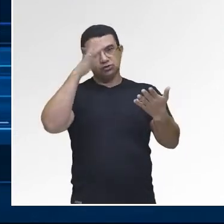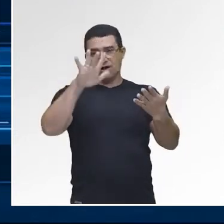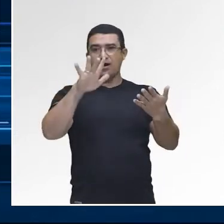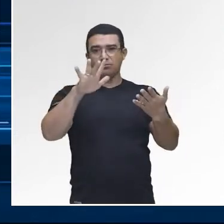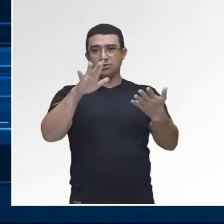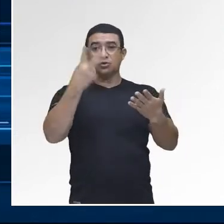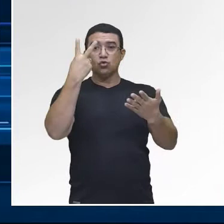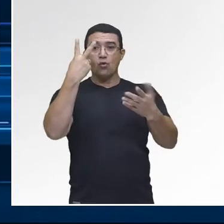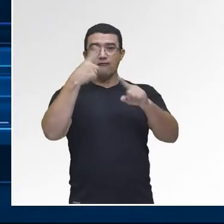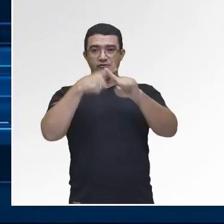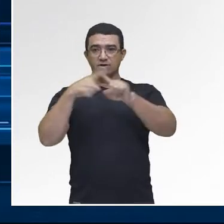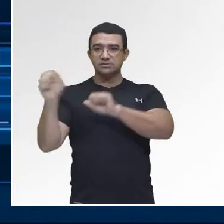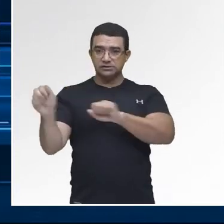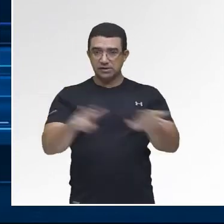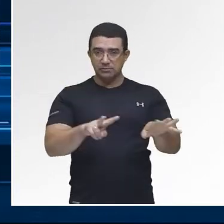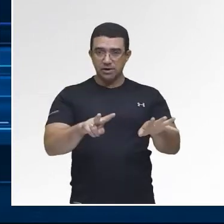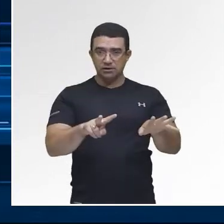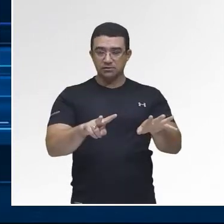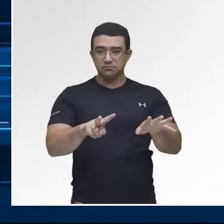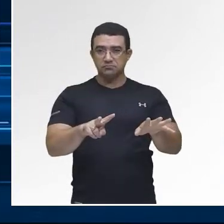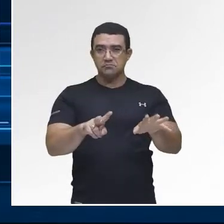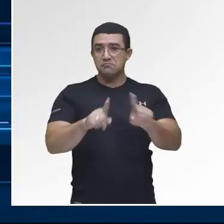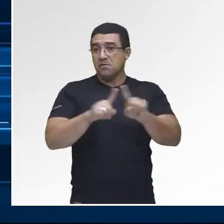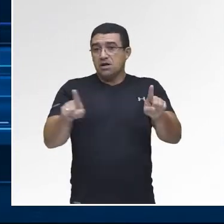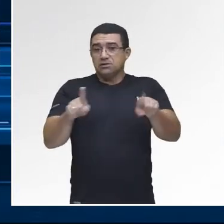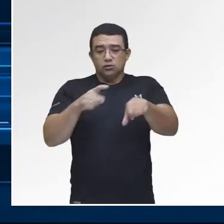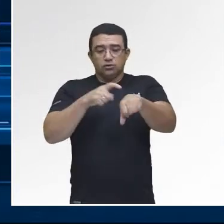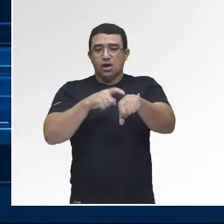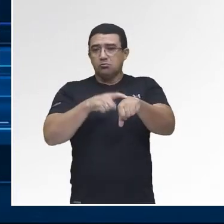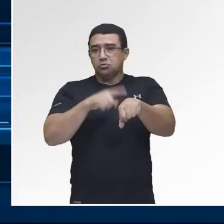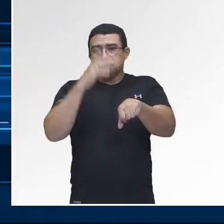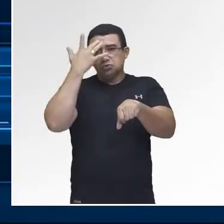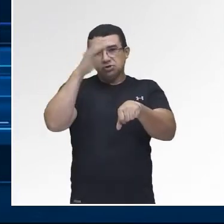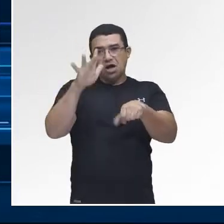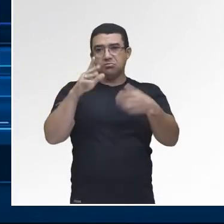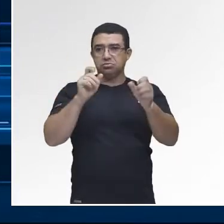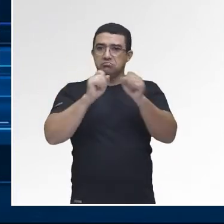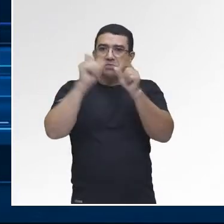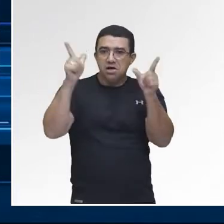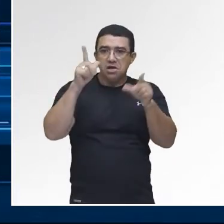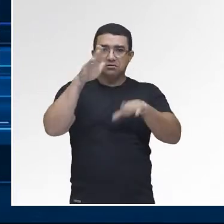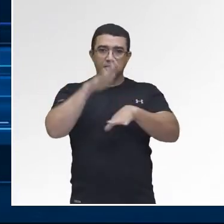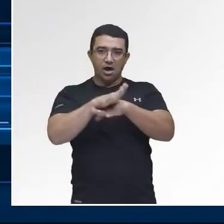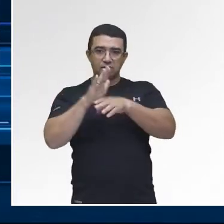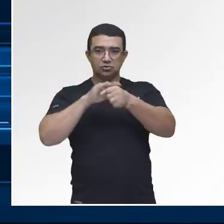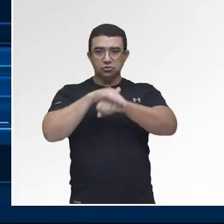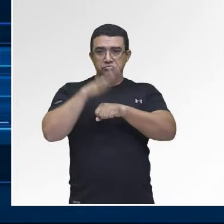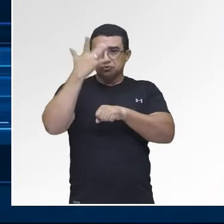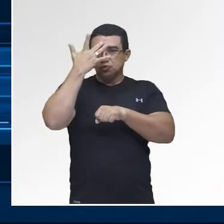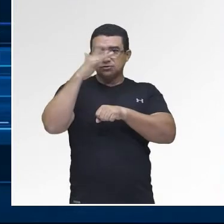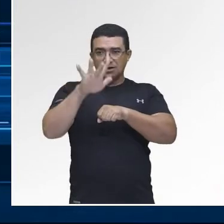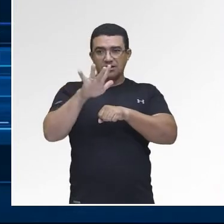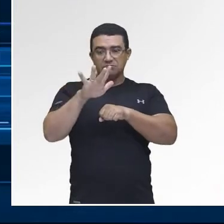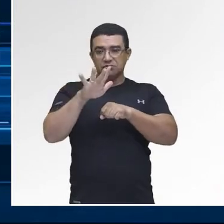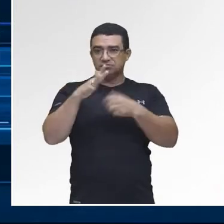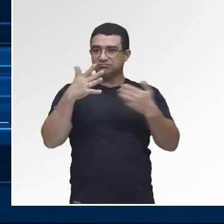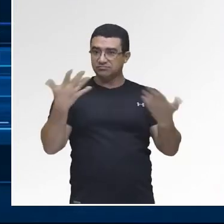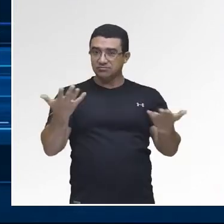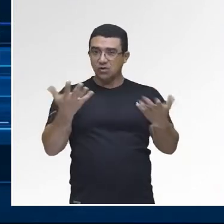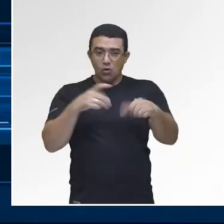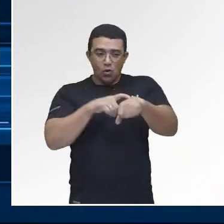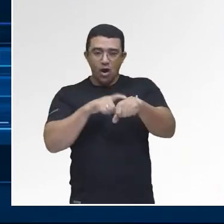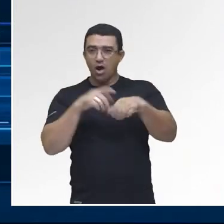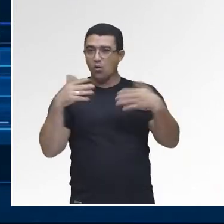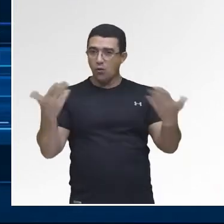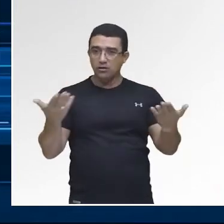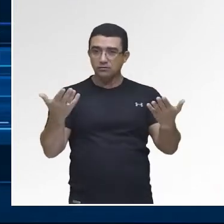semana. 2 vezes por semana, quer dizer, ela foi ao cinema 2 vezes essa semana, mas não me referi exatamente